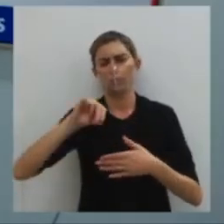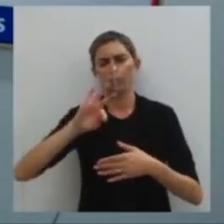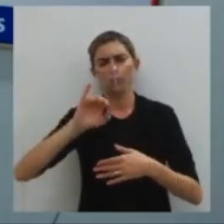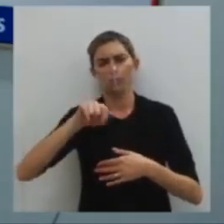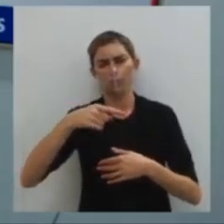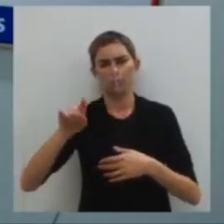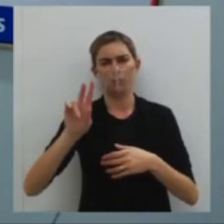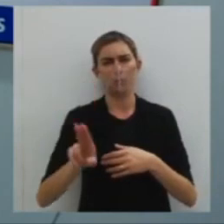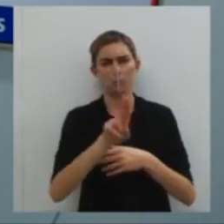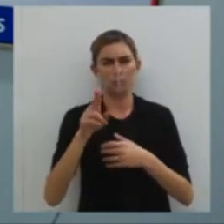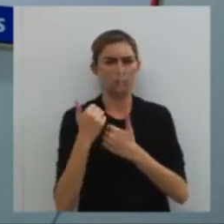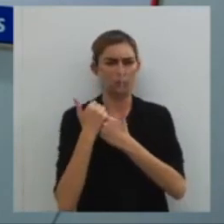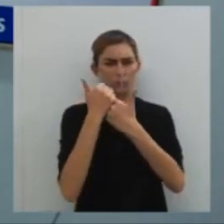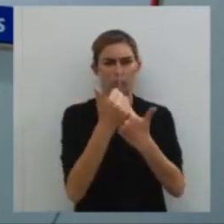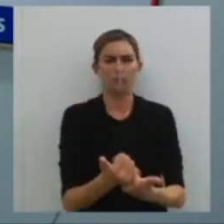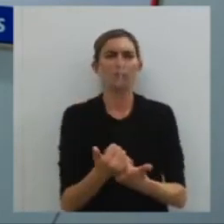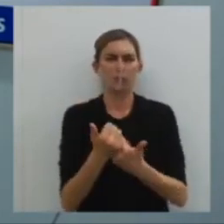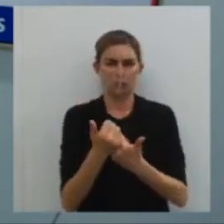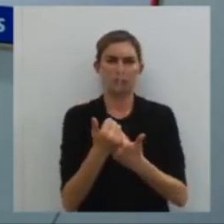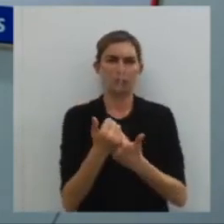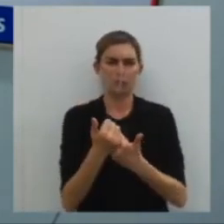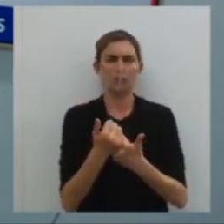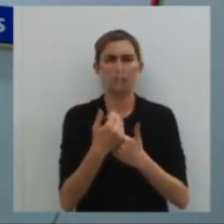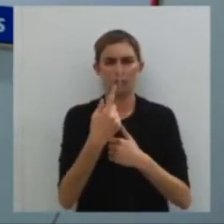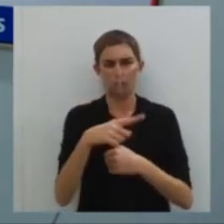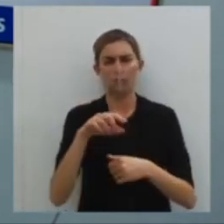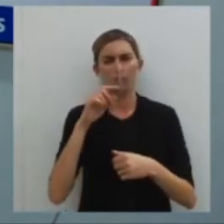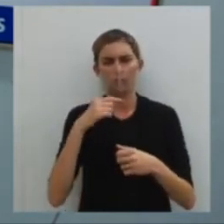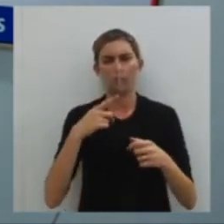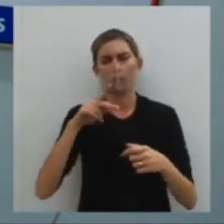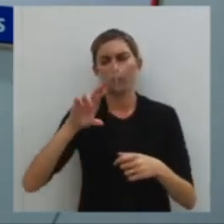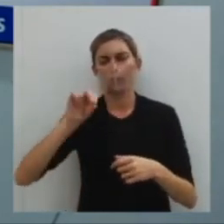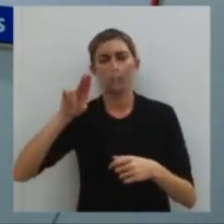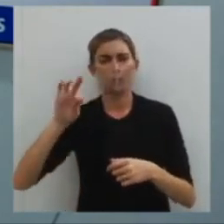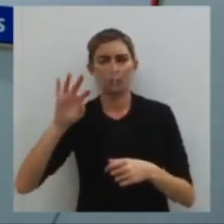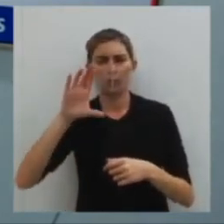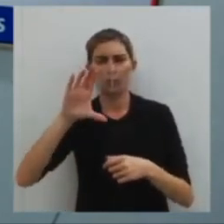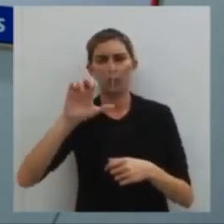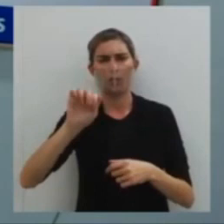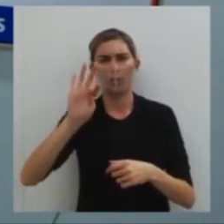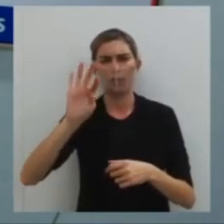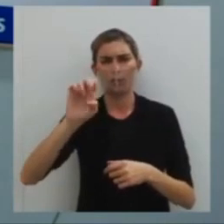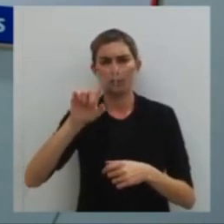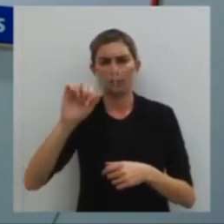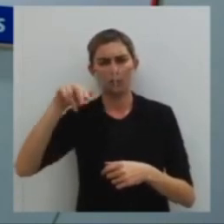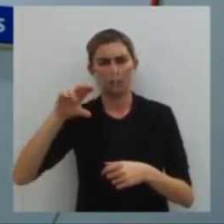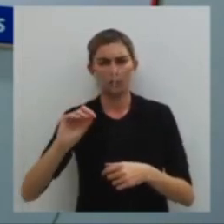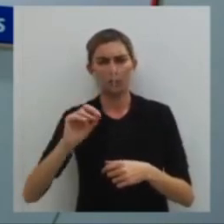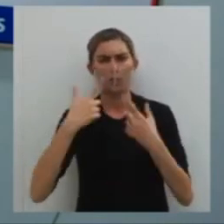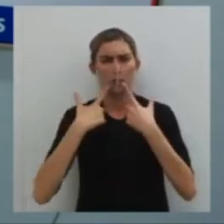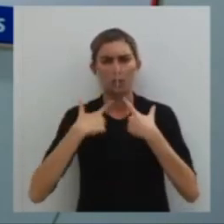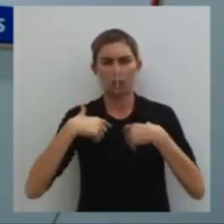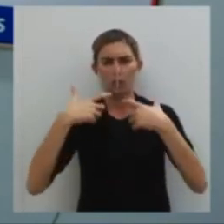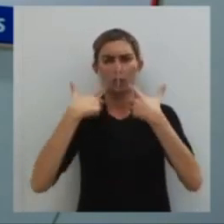gente utiliza para representar essa situação de produto cartesiano, tá bom? É uma linguagem que a matemática utiliza